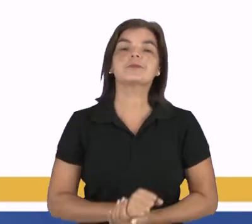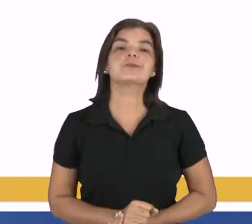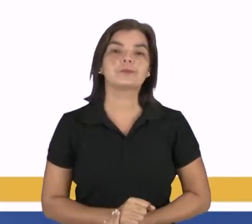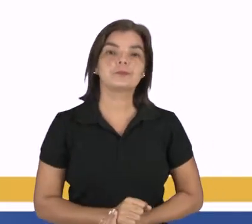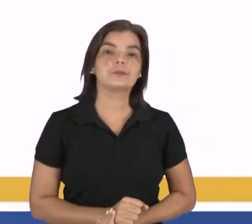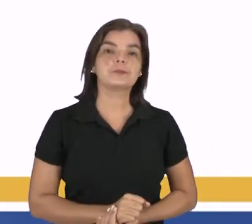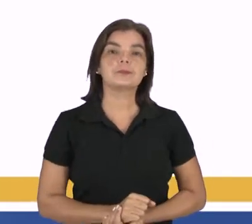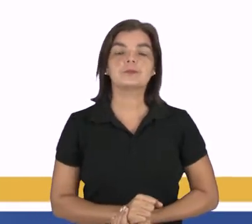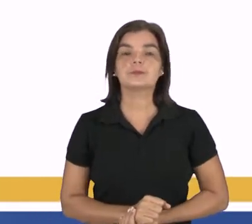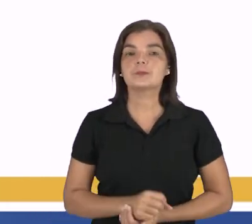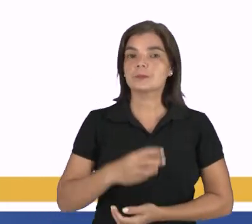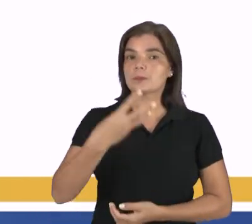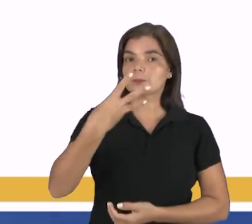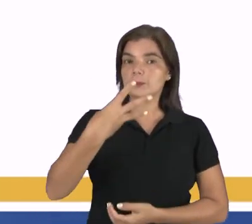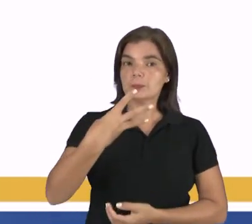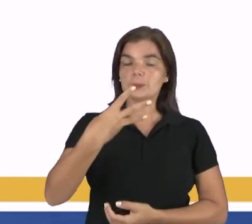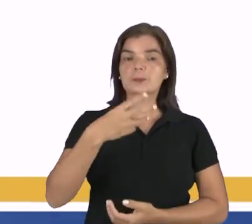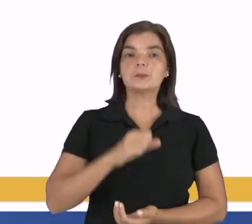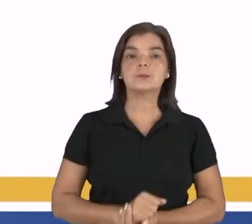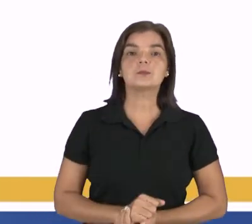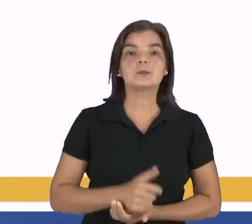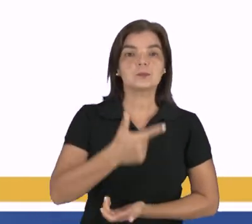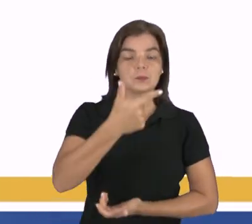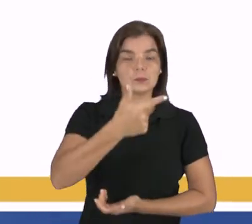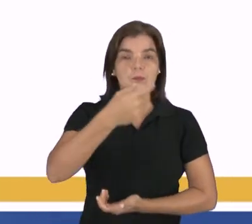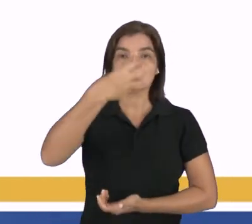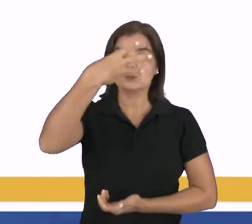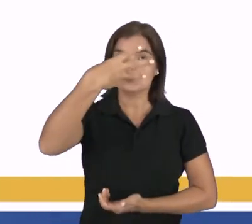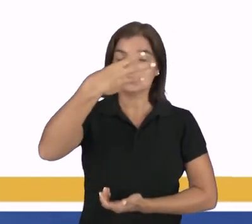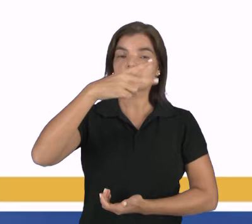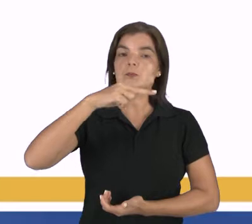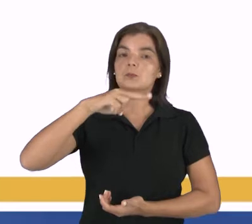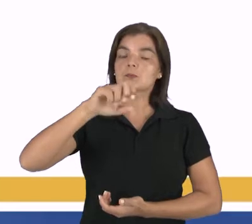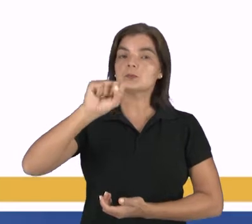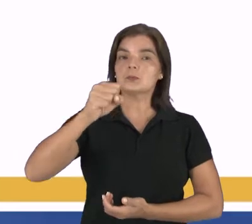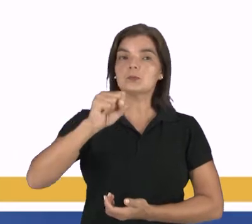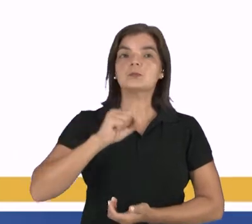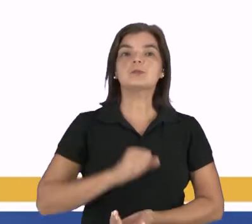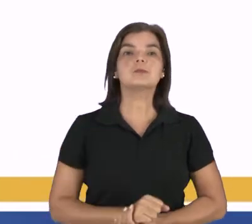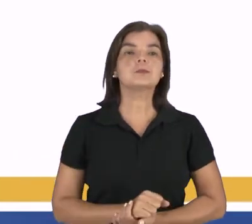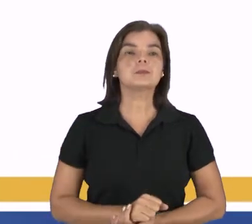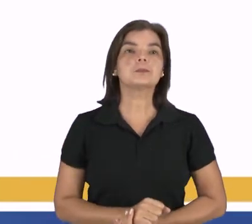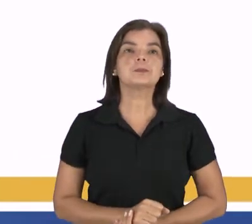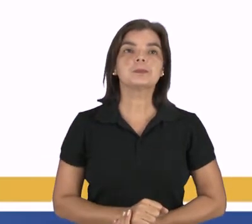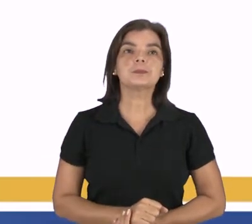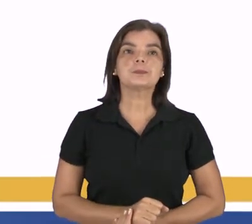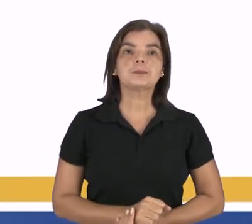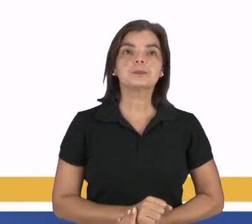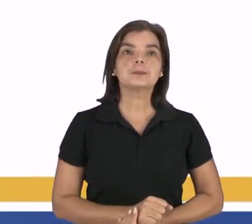nesse caso, é o 3. 2 elevado a 3 é 8. Tudo bem?